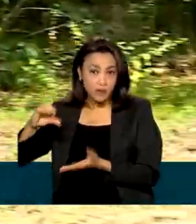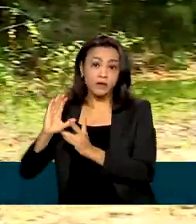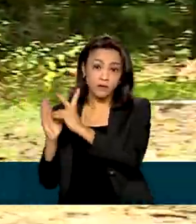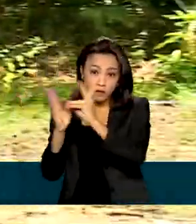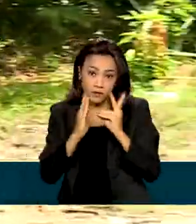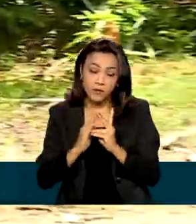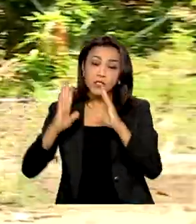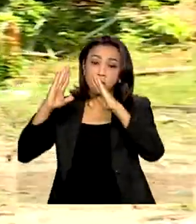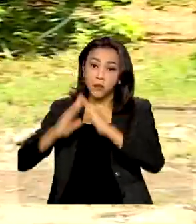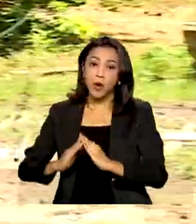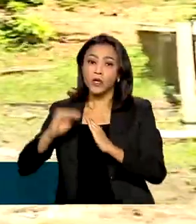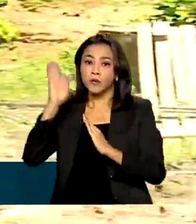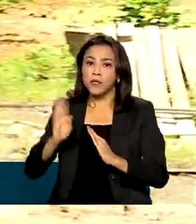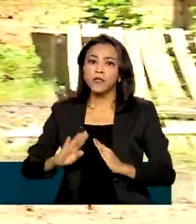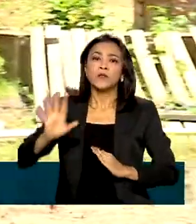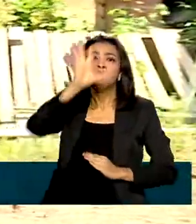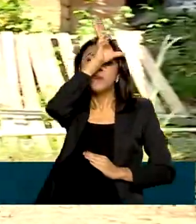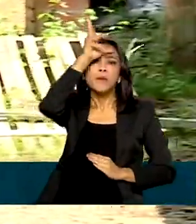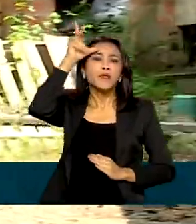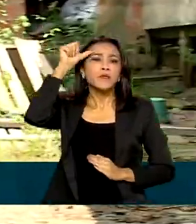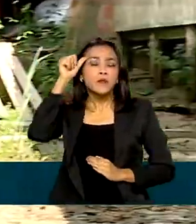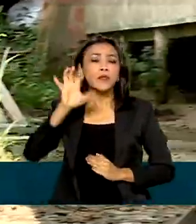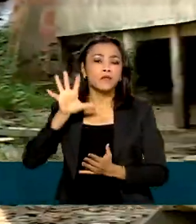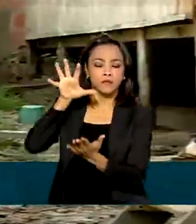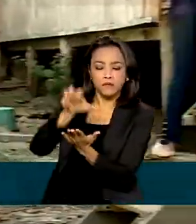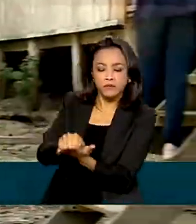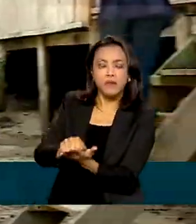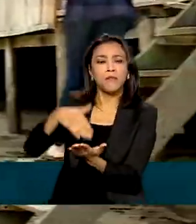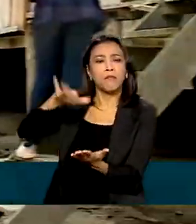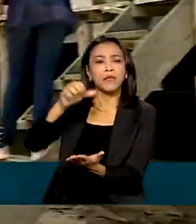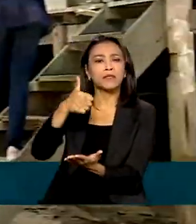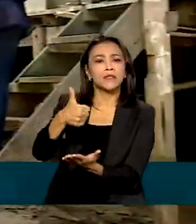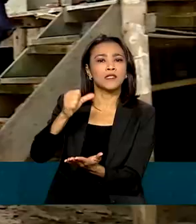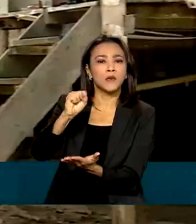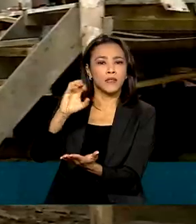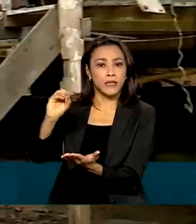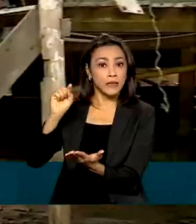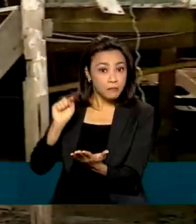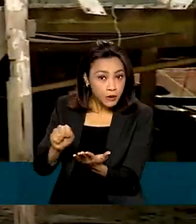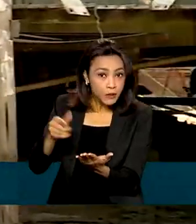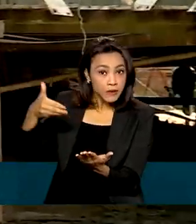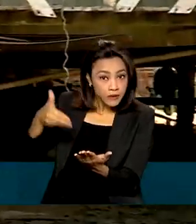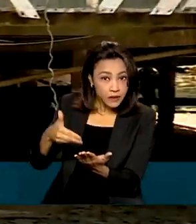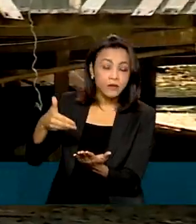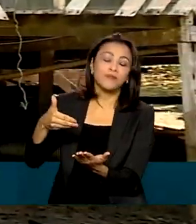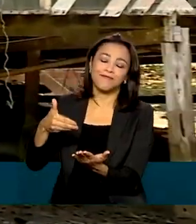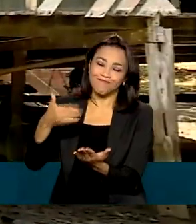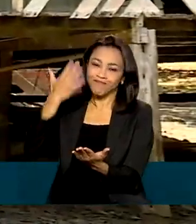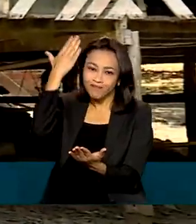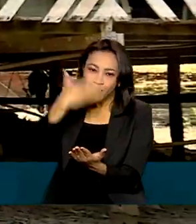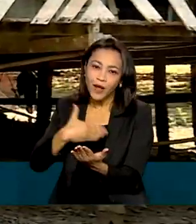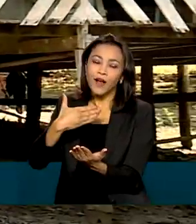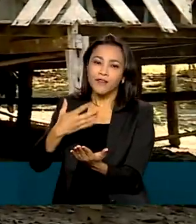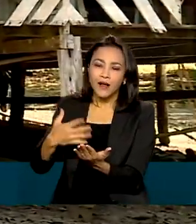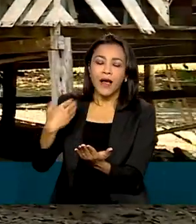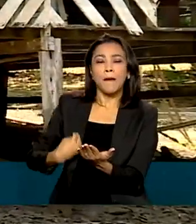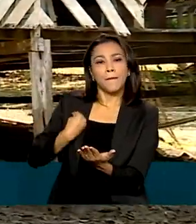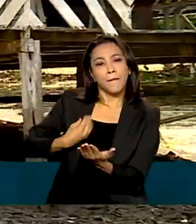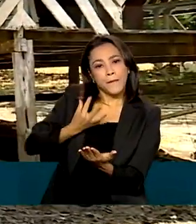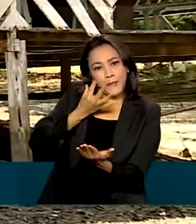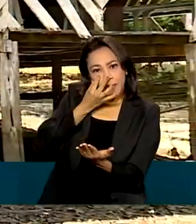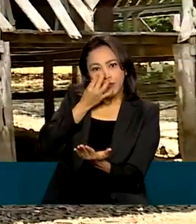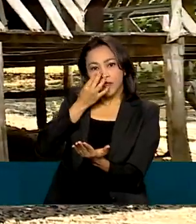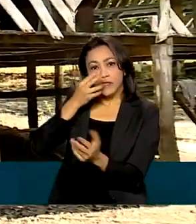vivendo no Brasil só no Amazonas foram recenseados mais de 180 mil o que retrata a presença marcante dos povos tradicionais